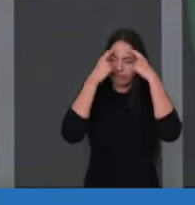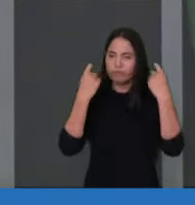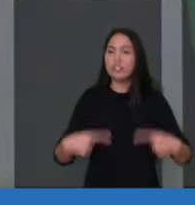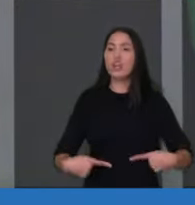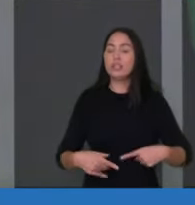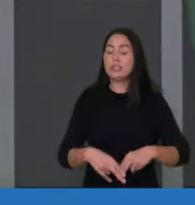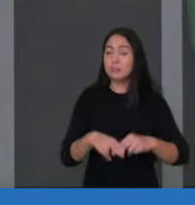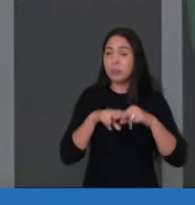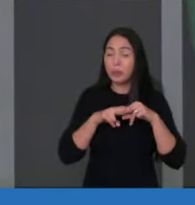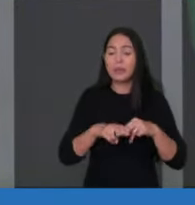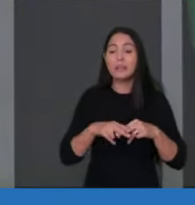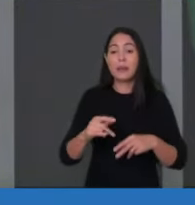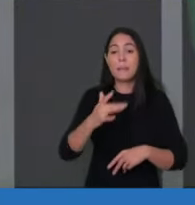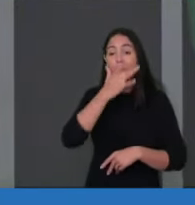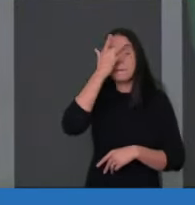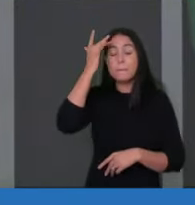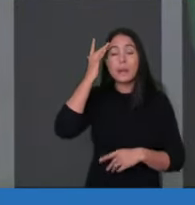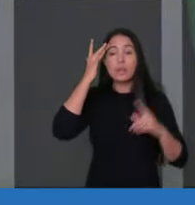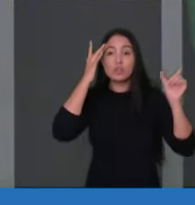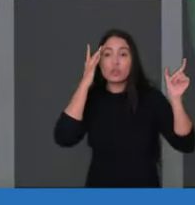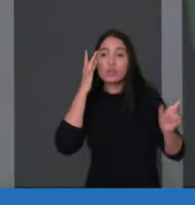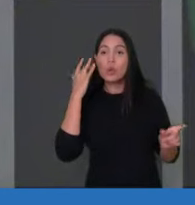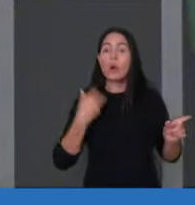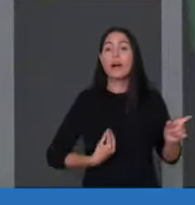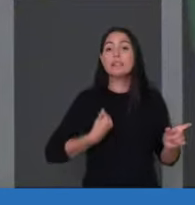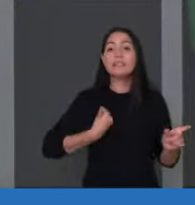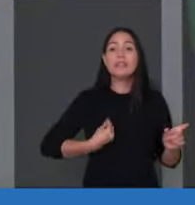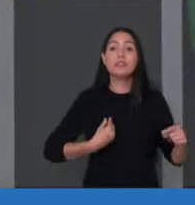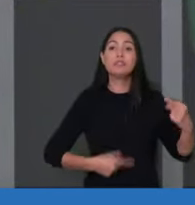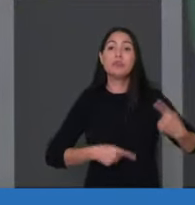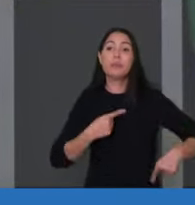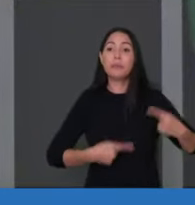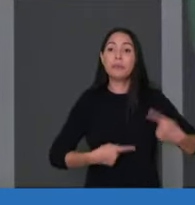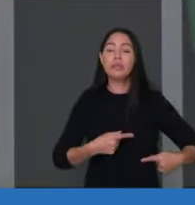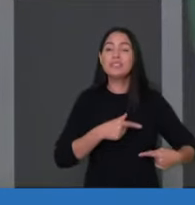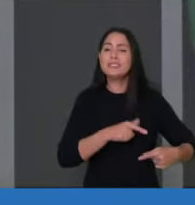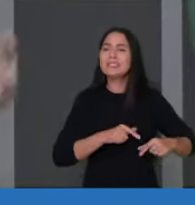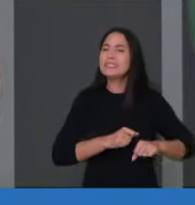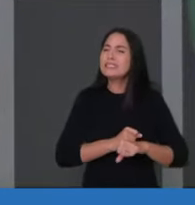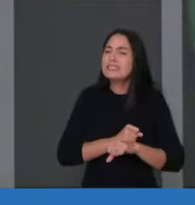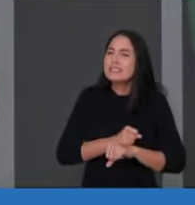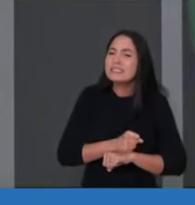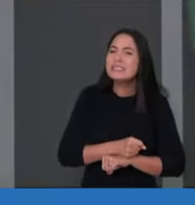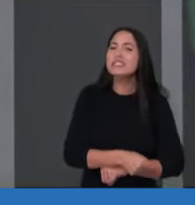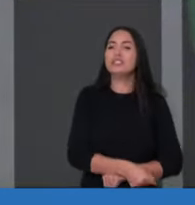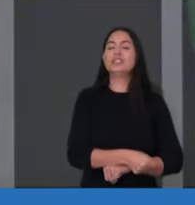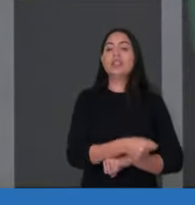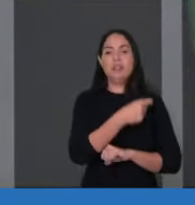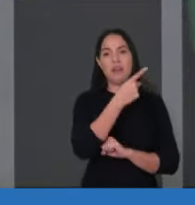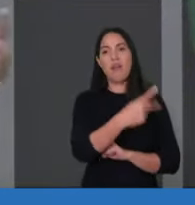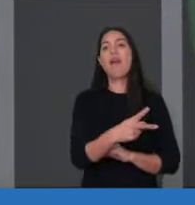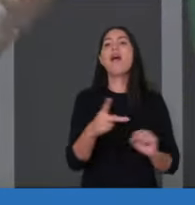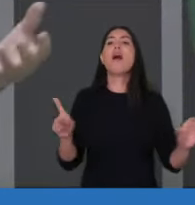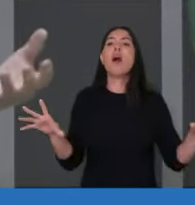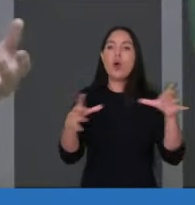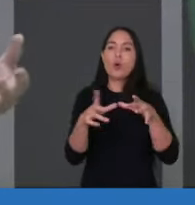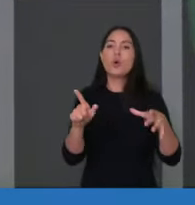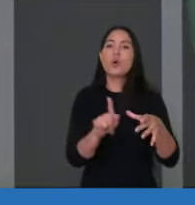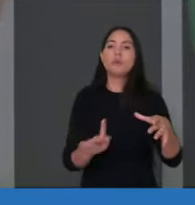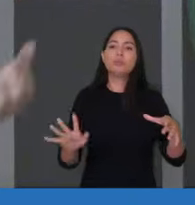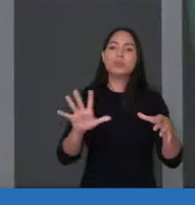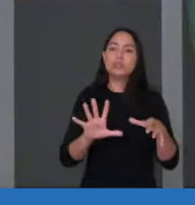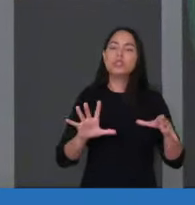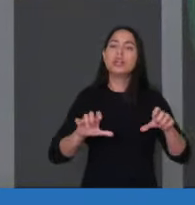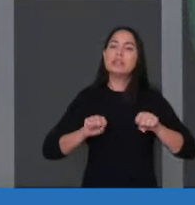se dedica à política é alguém que se dedica à coletividade, que era o que